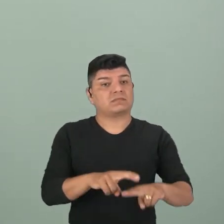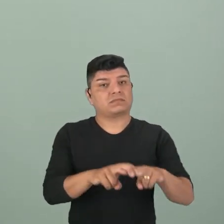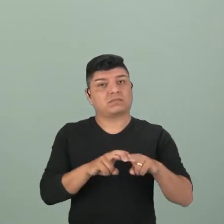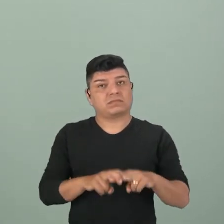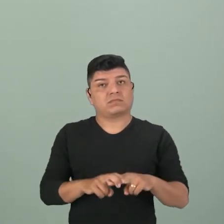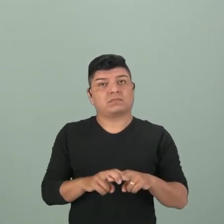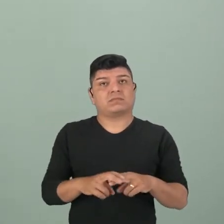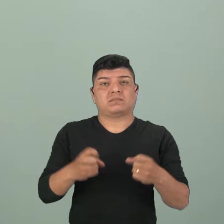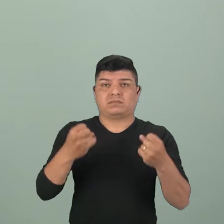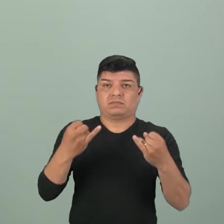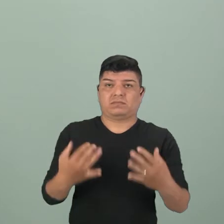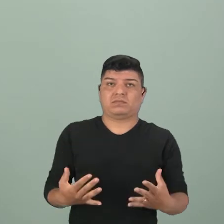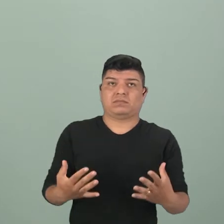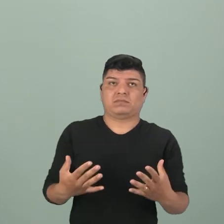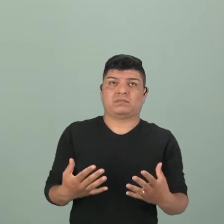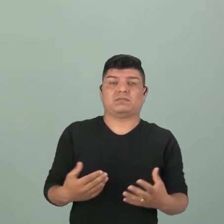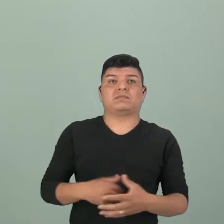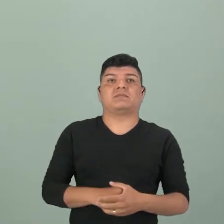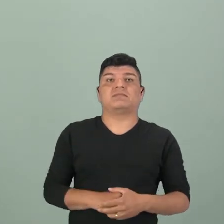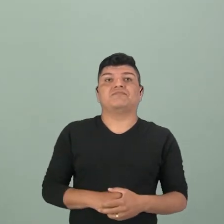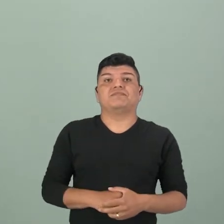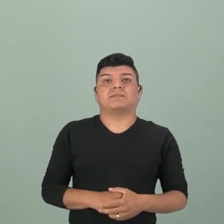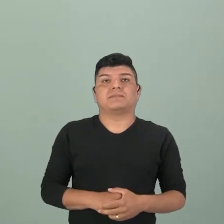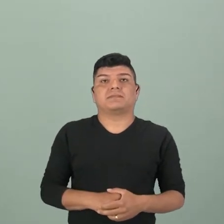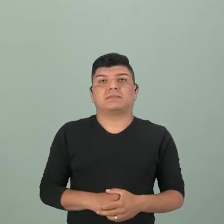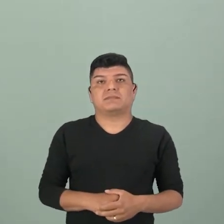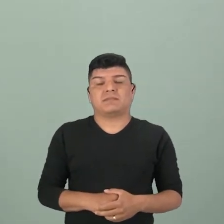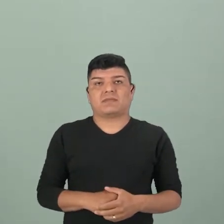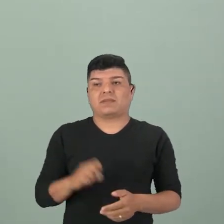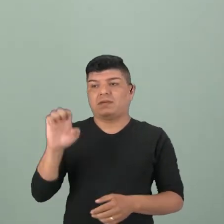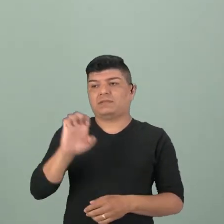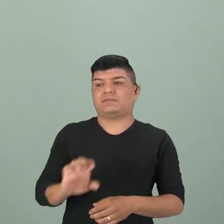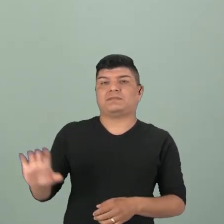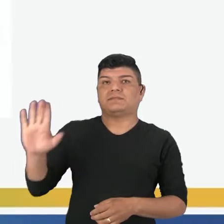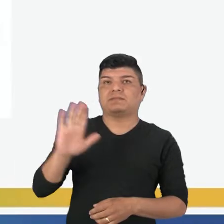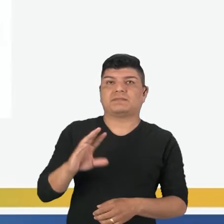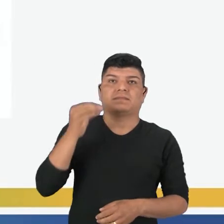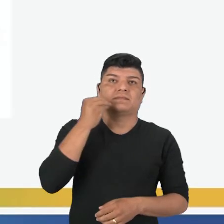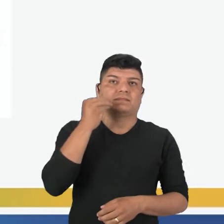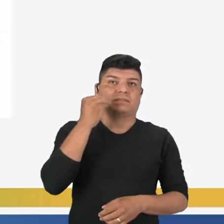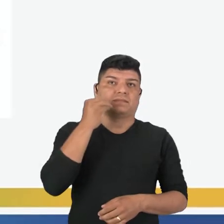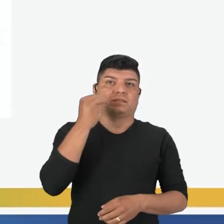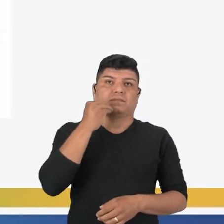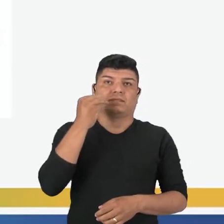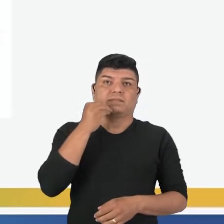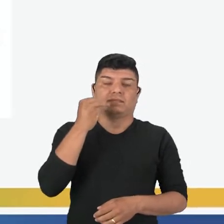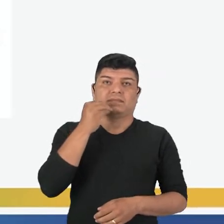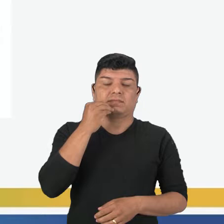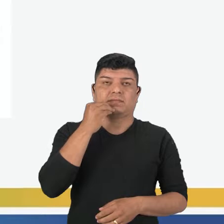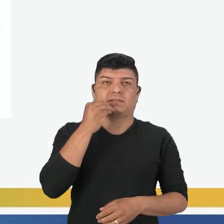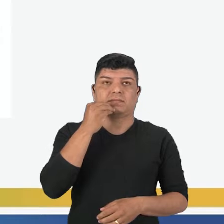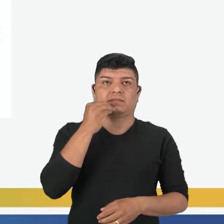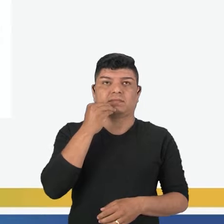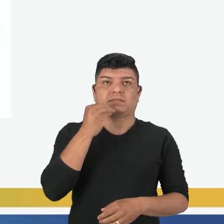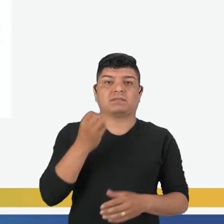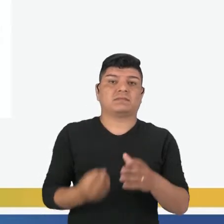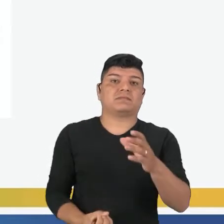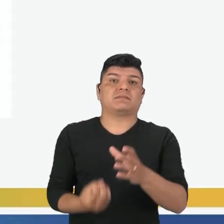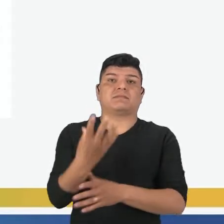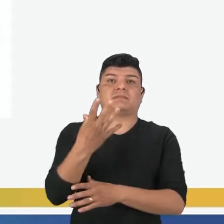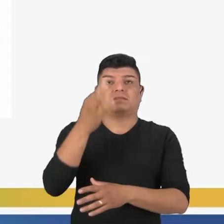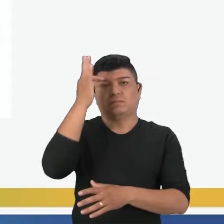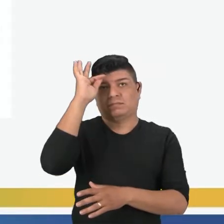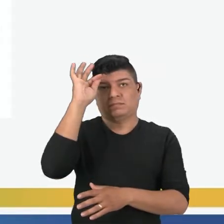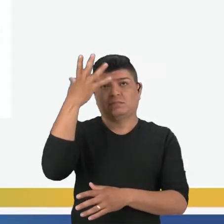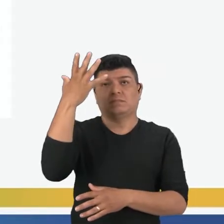isto, como eu citei para vocês, que na Europa há esse contingente de pessoas tentando ir morar em países da Europa, surgiu um fenômeno